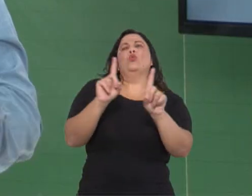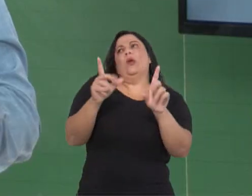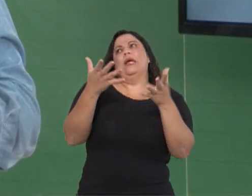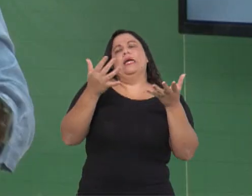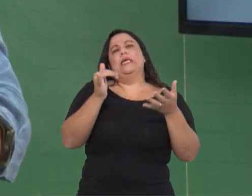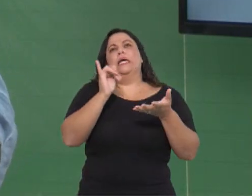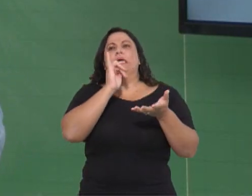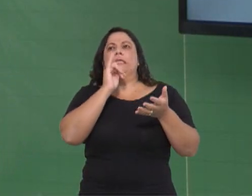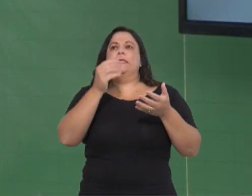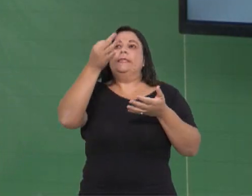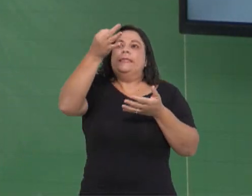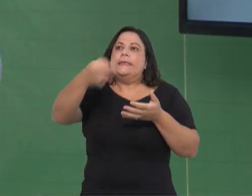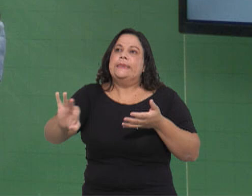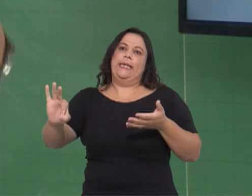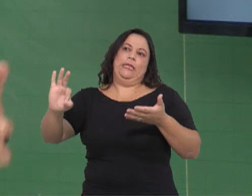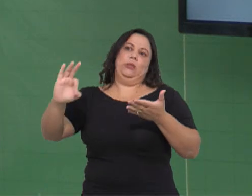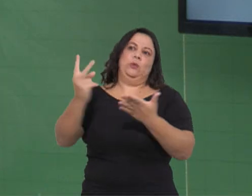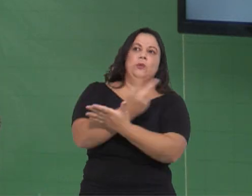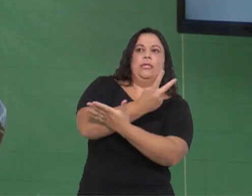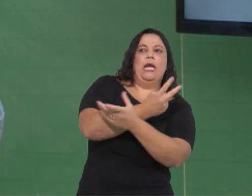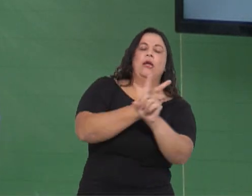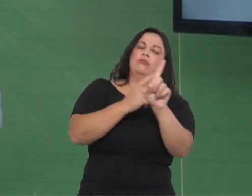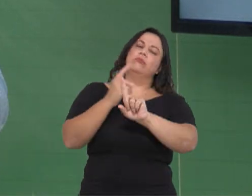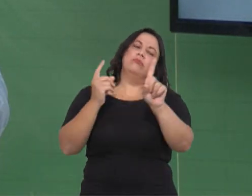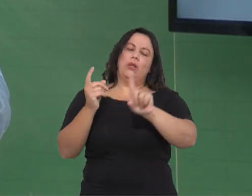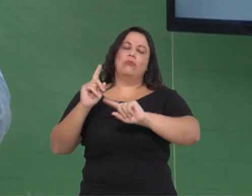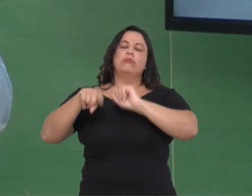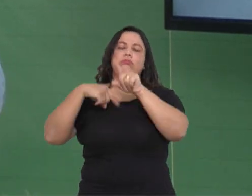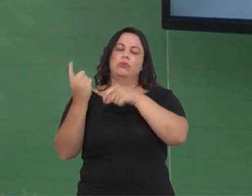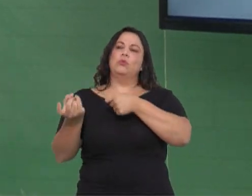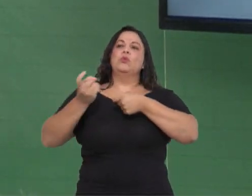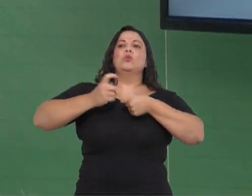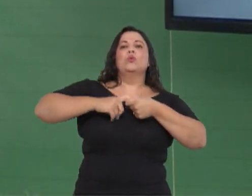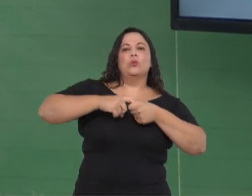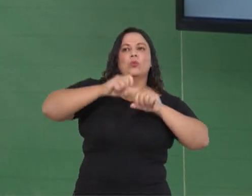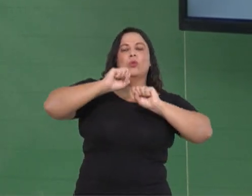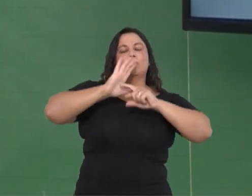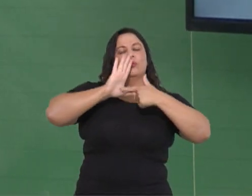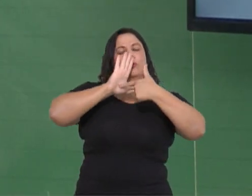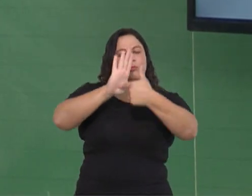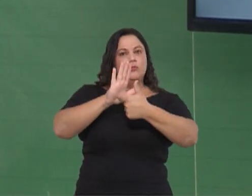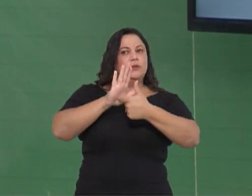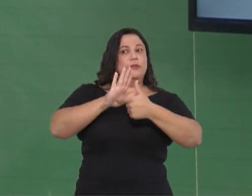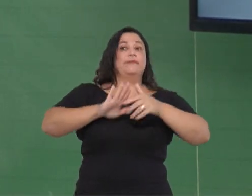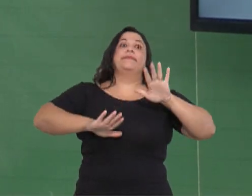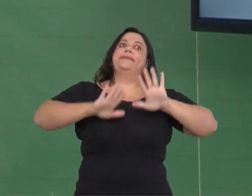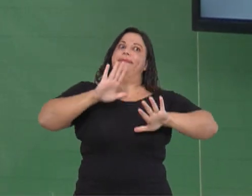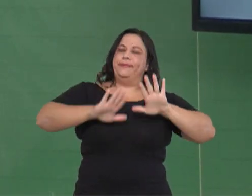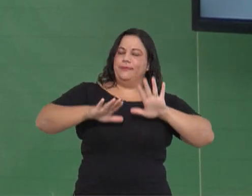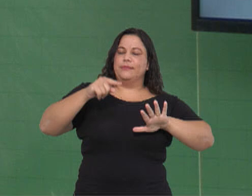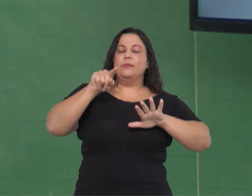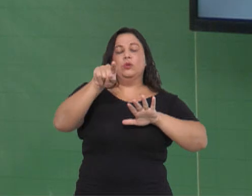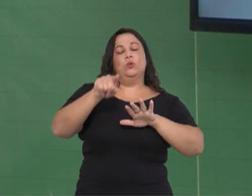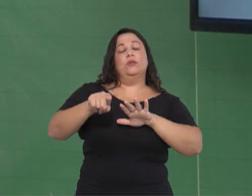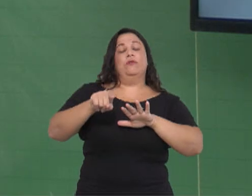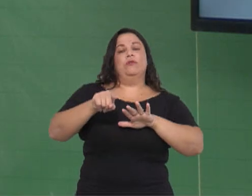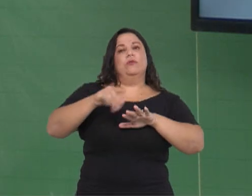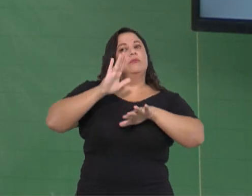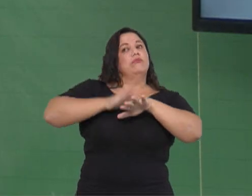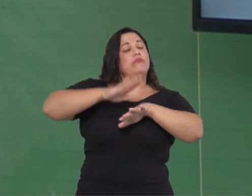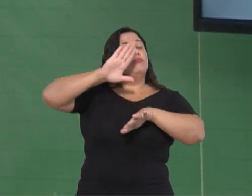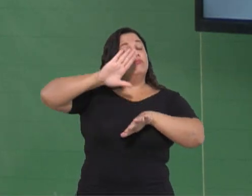certo ou errado. Eu vou retomar ela com vocês, mas ela depende muito mais do que você conhece aí na sua região, na